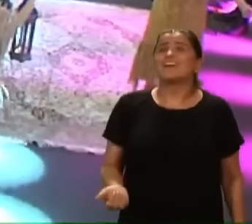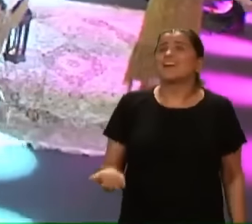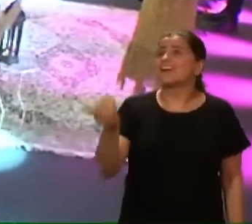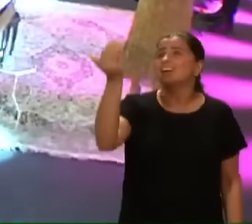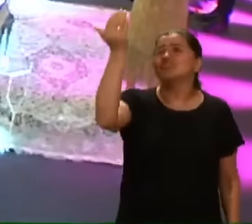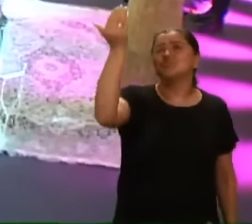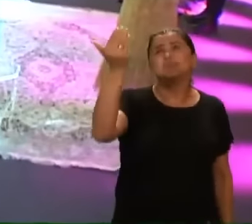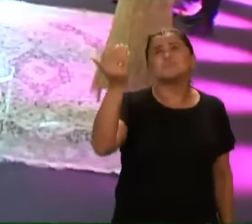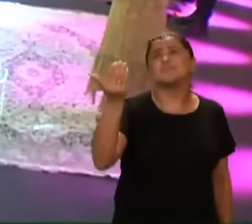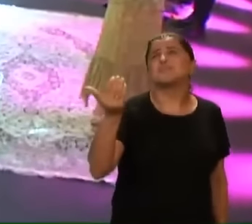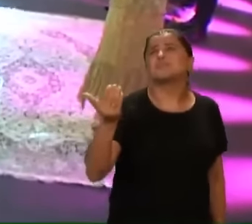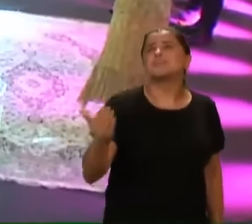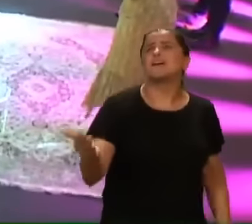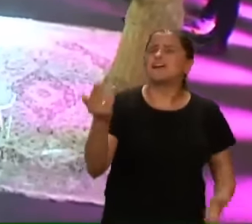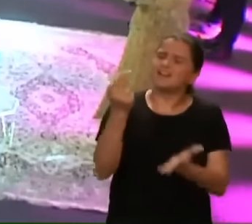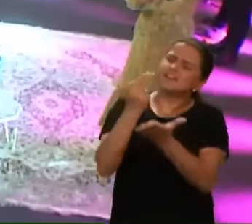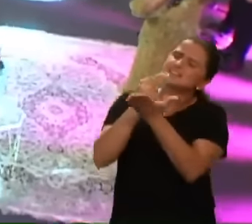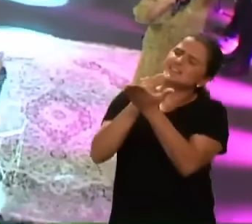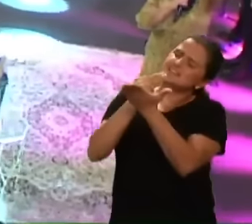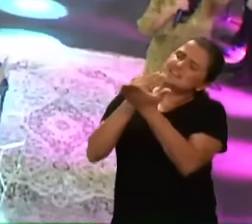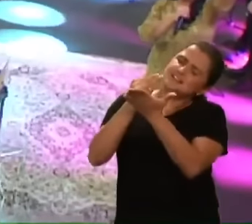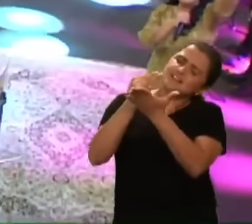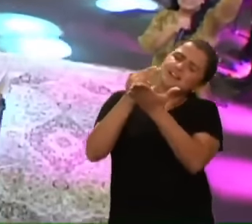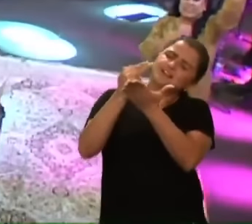Diga, tu